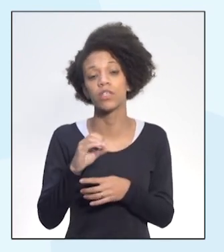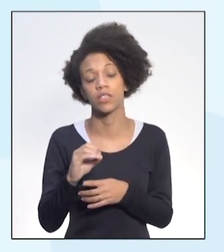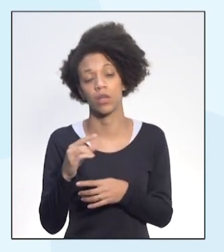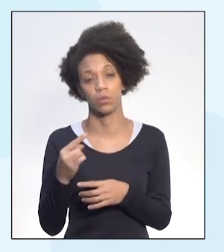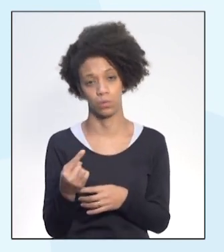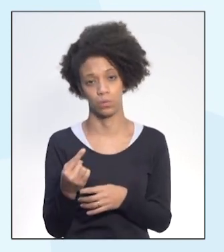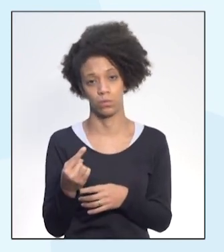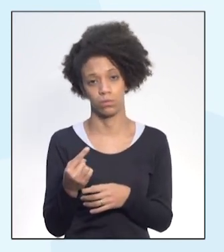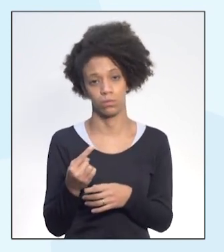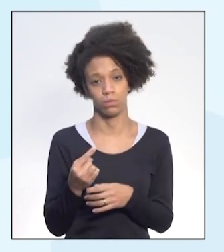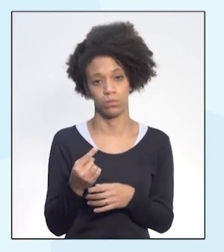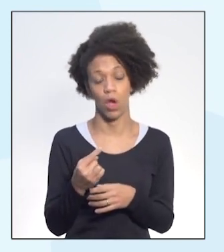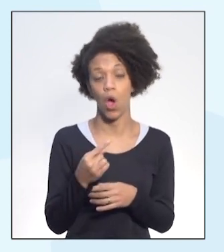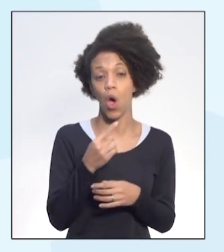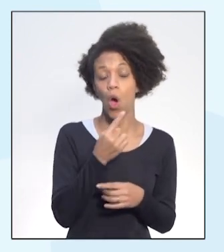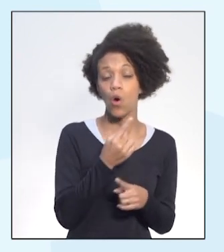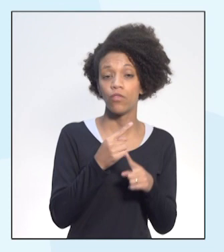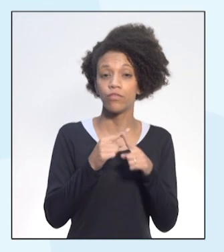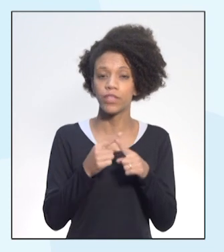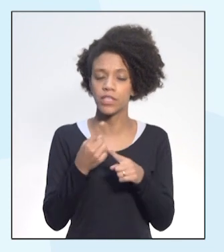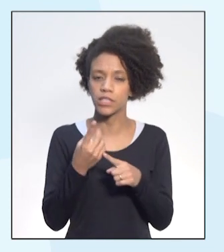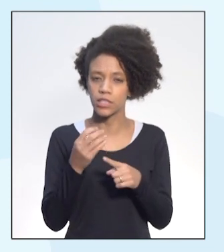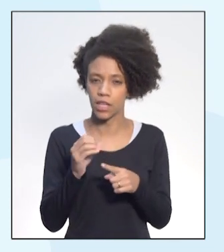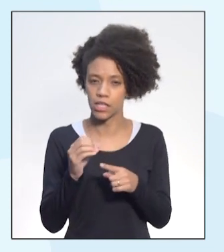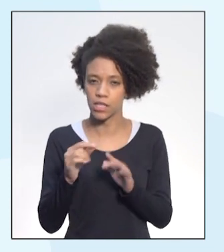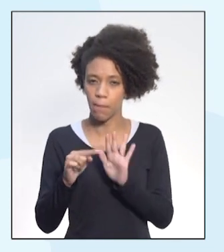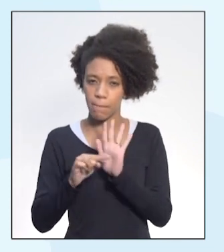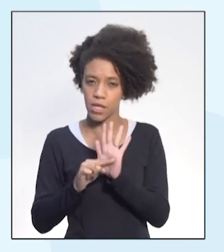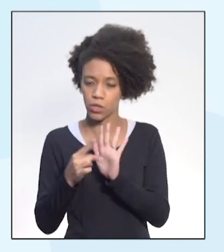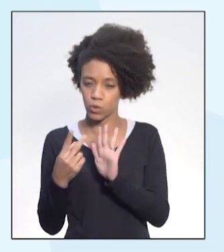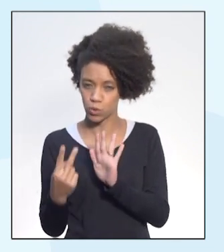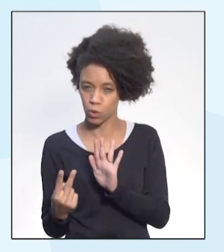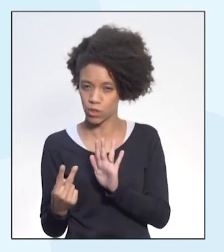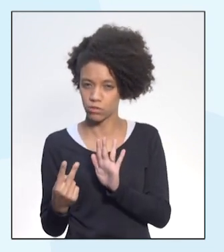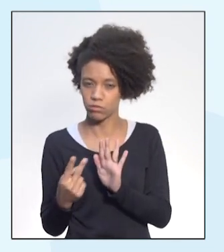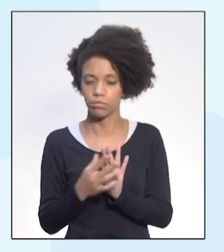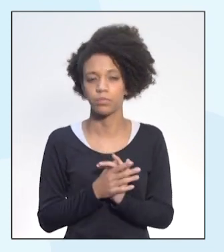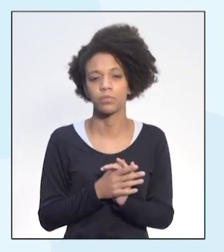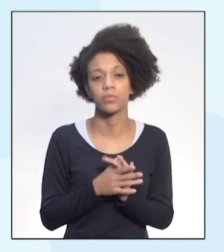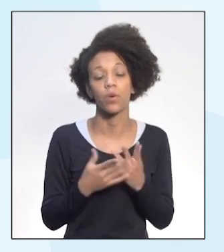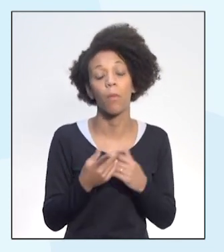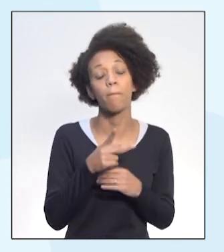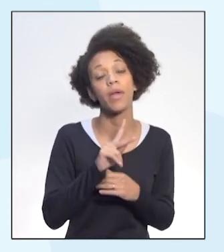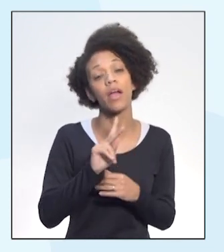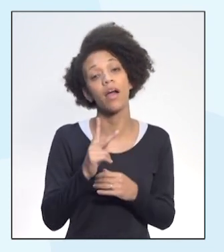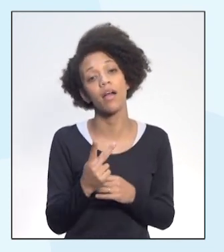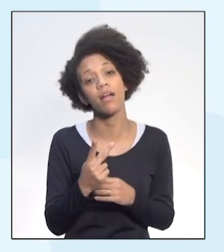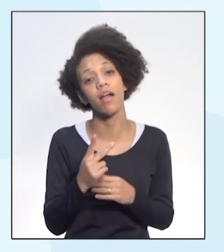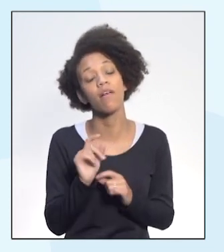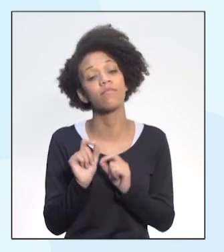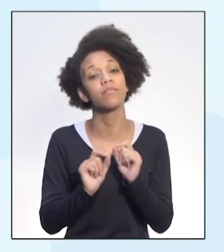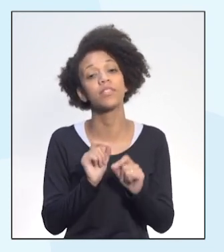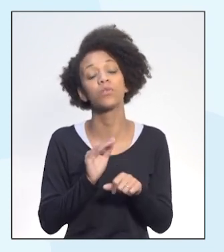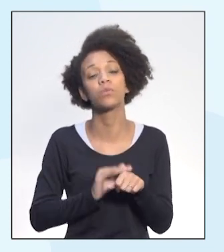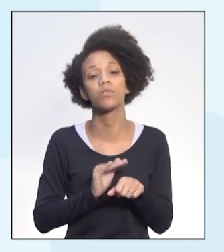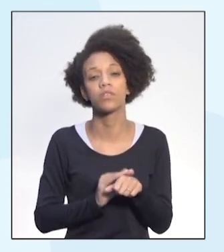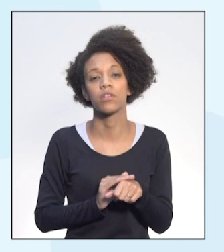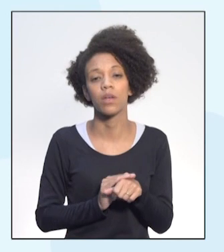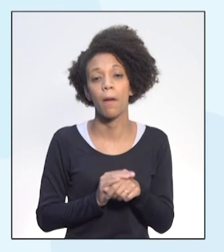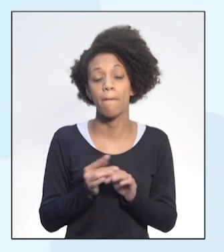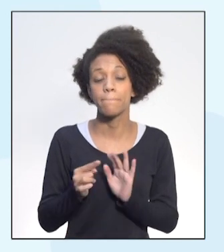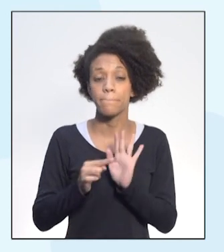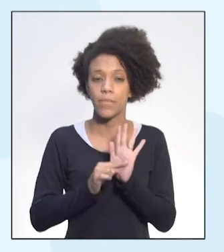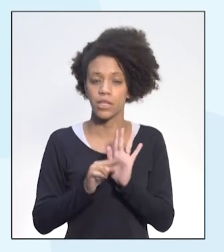0,001, ou seja, 1 vezes 10 a menos 2 de H+, o pH dele vai ser menos